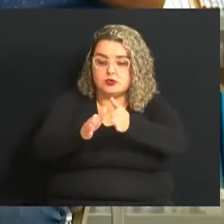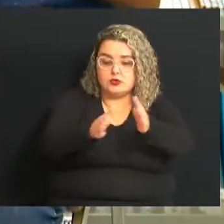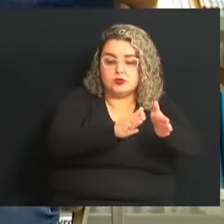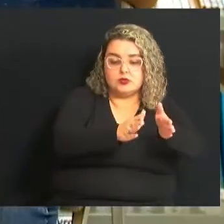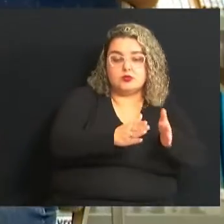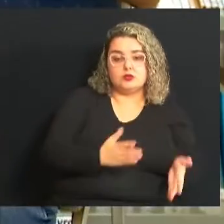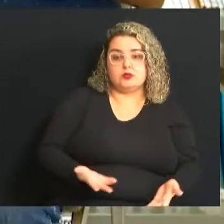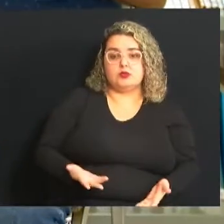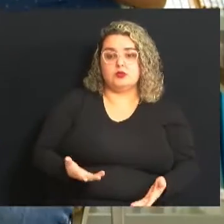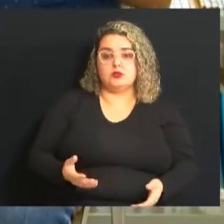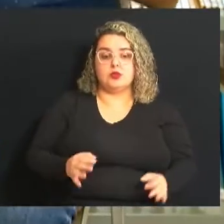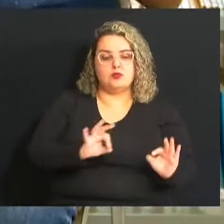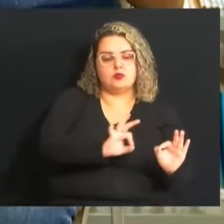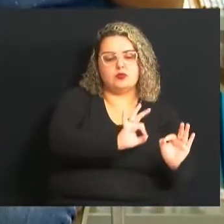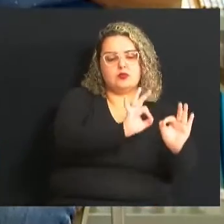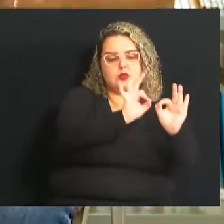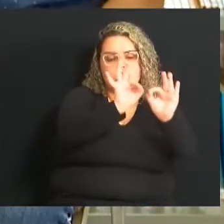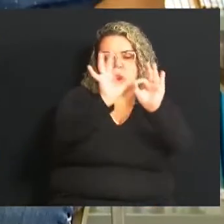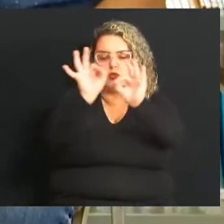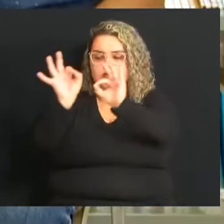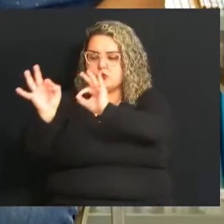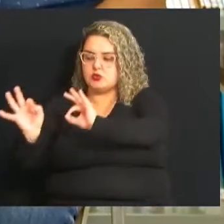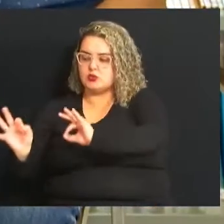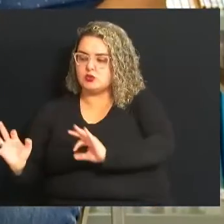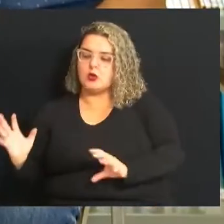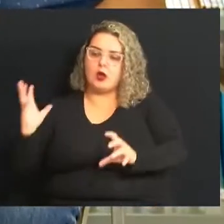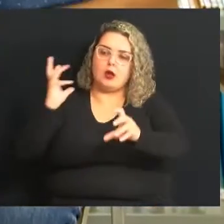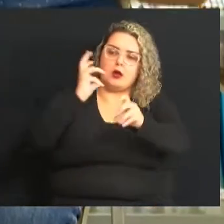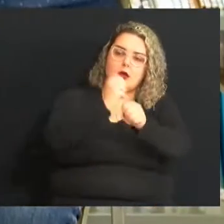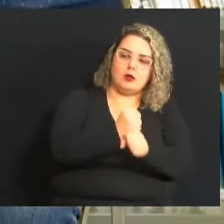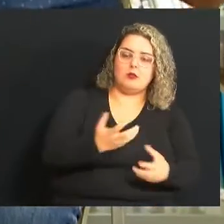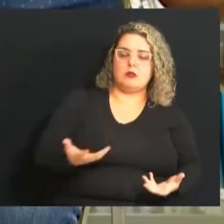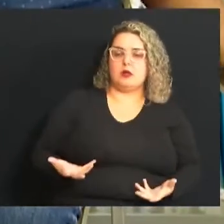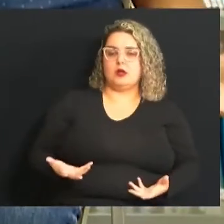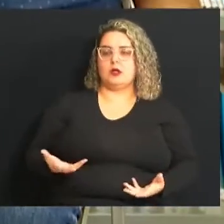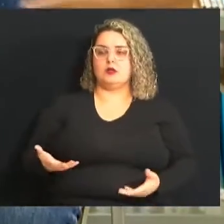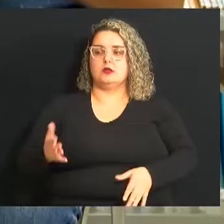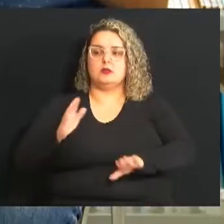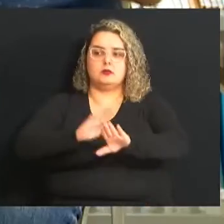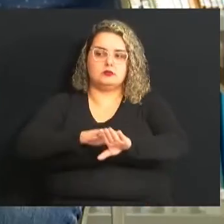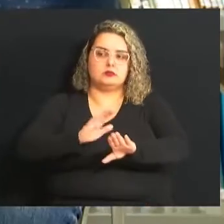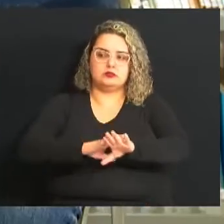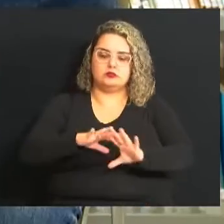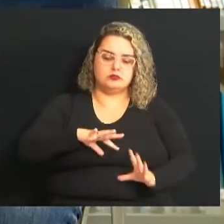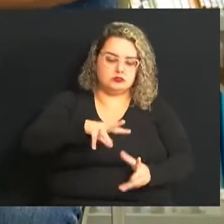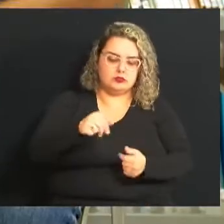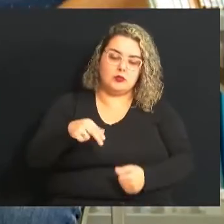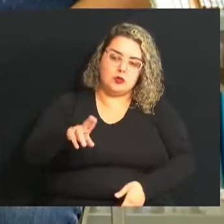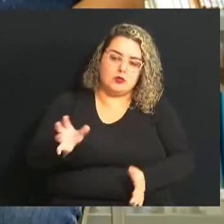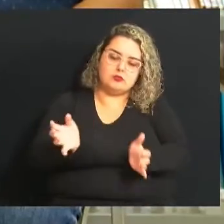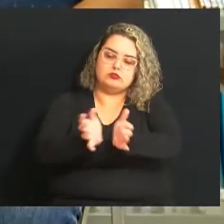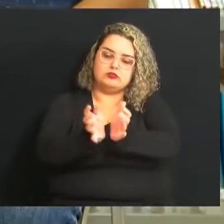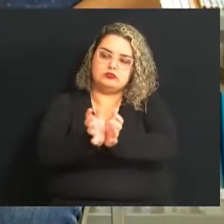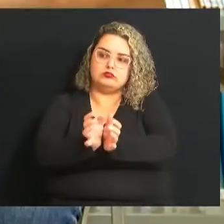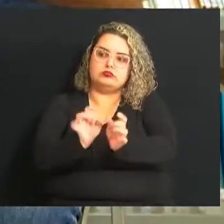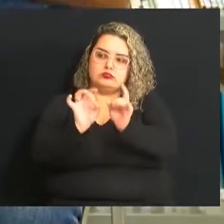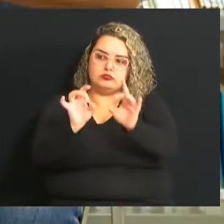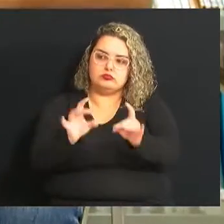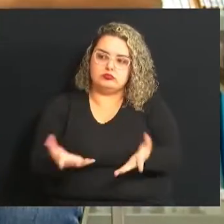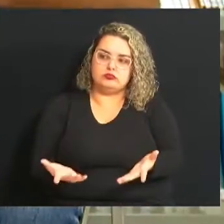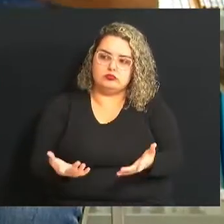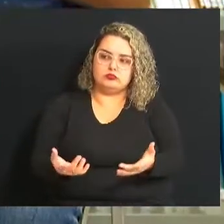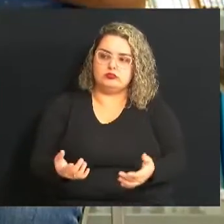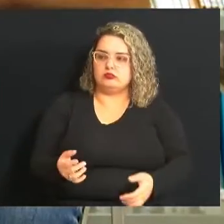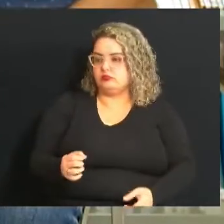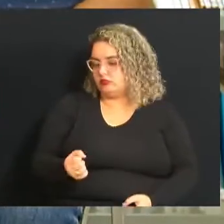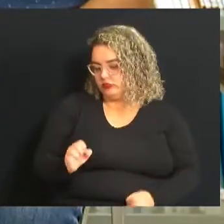observação completa de uma atividade, né? De uma atividade global do grupo ou de uma atividade específica dele, os